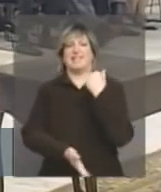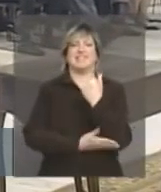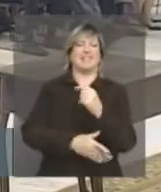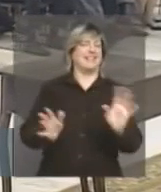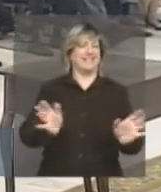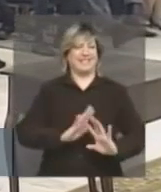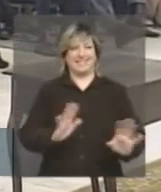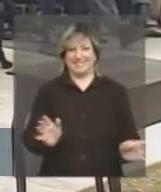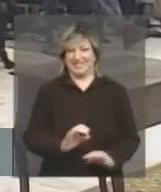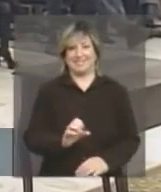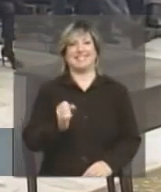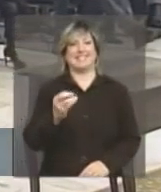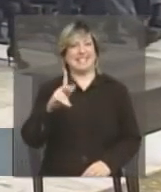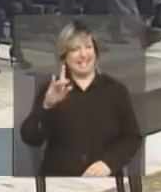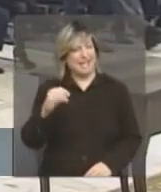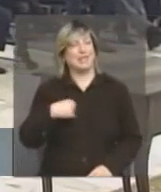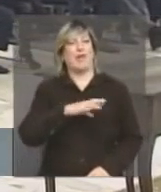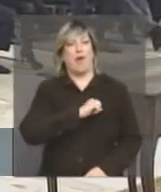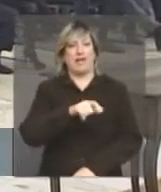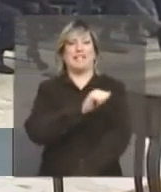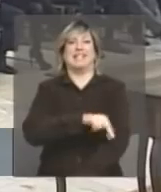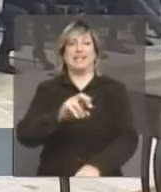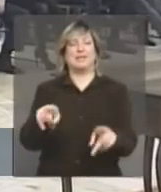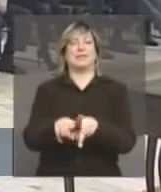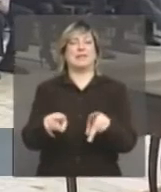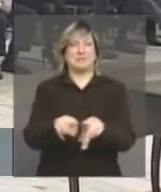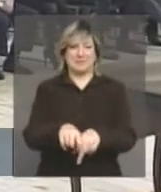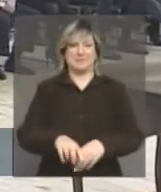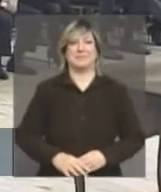Sérgio Cabral, que eu gosto muito dele, do Rio também.